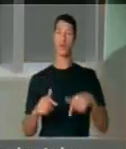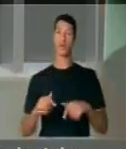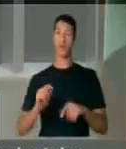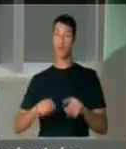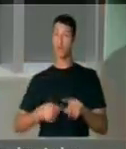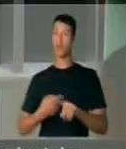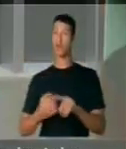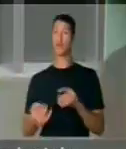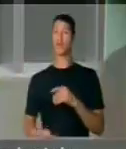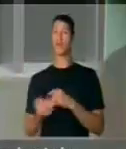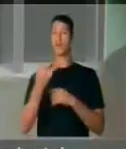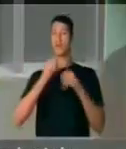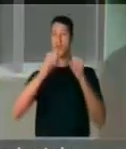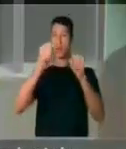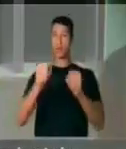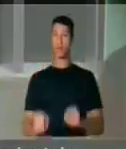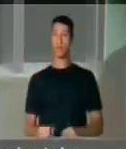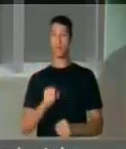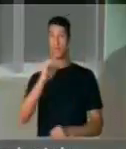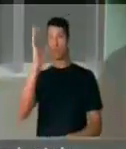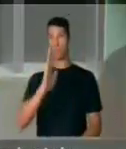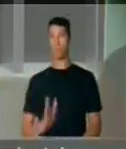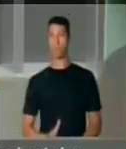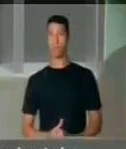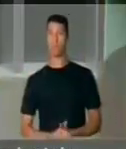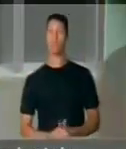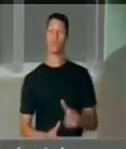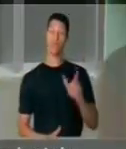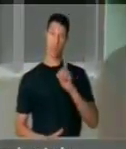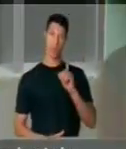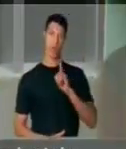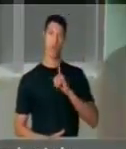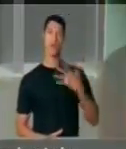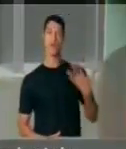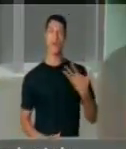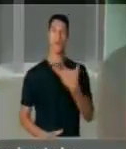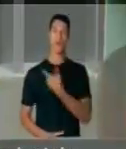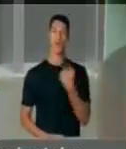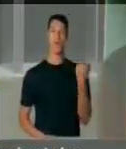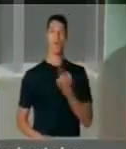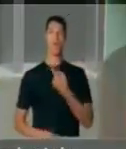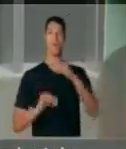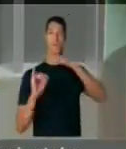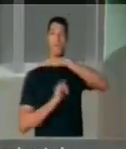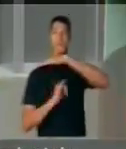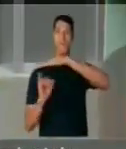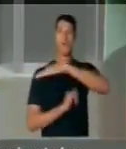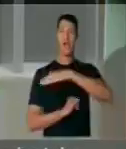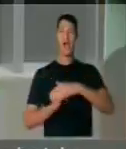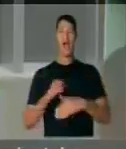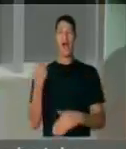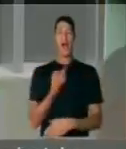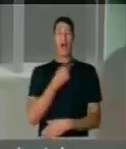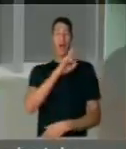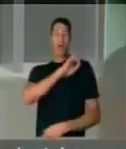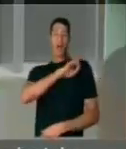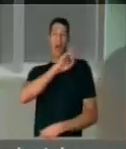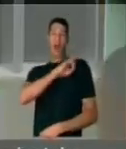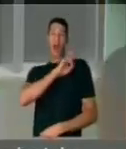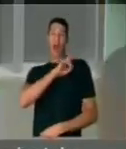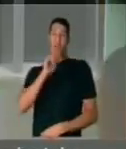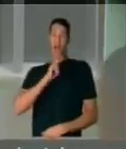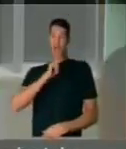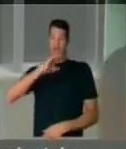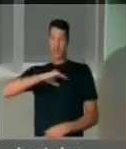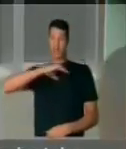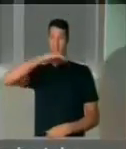o mais importante poder da República. Temos que resgatar nossa instituição. Cabe a nós